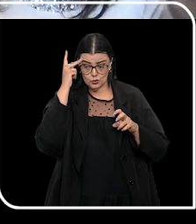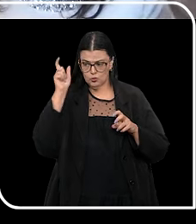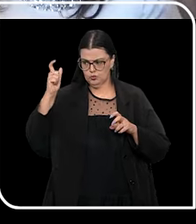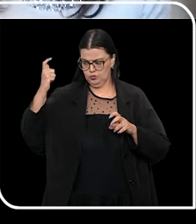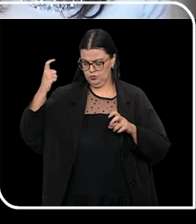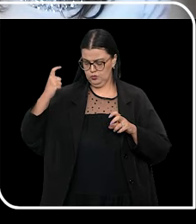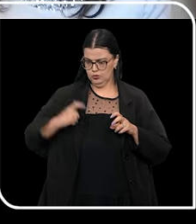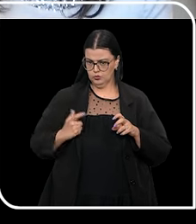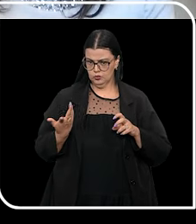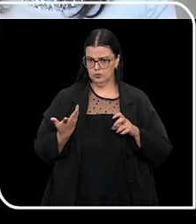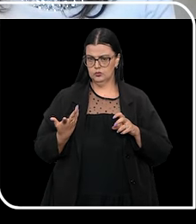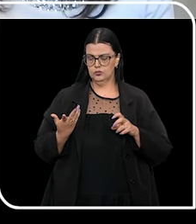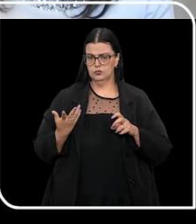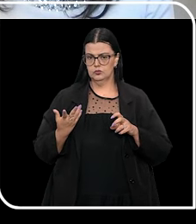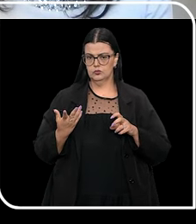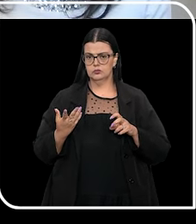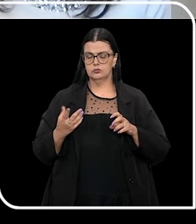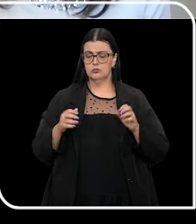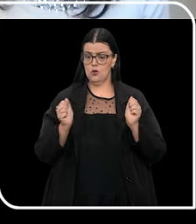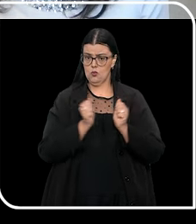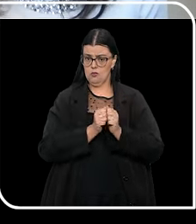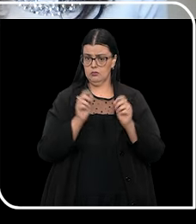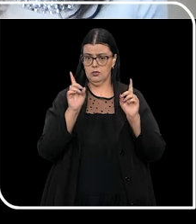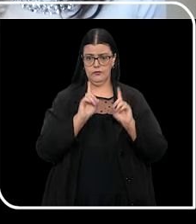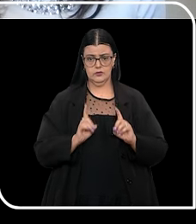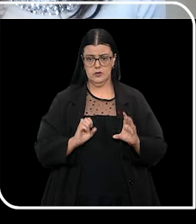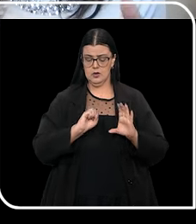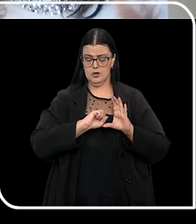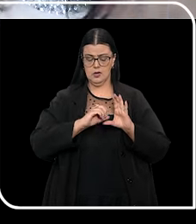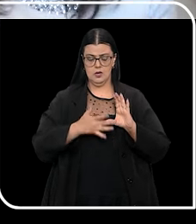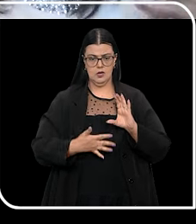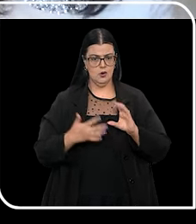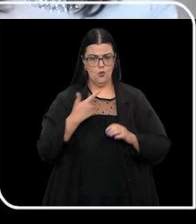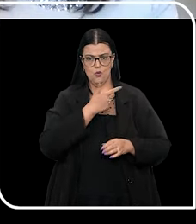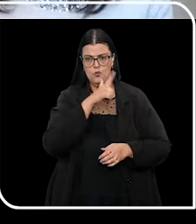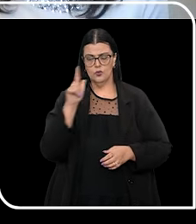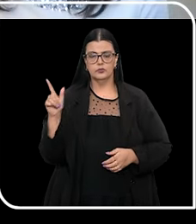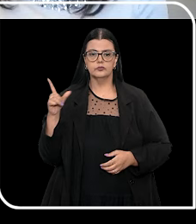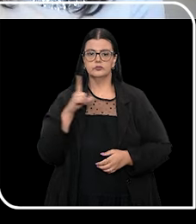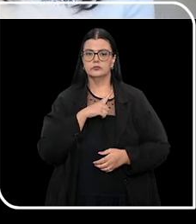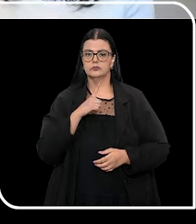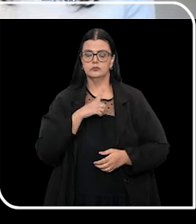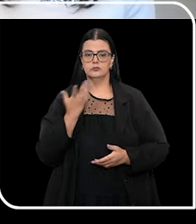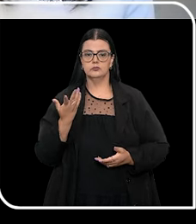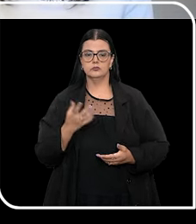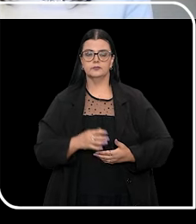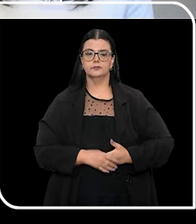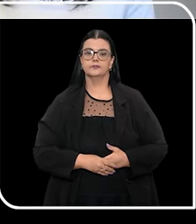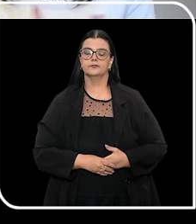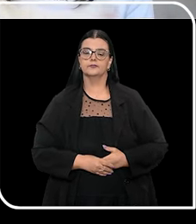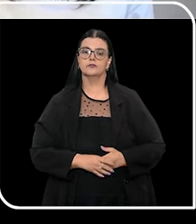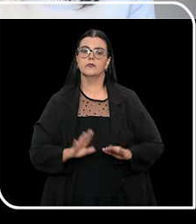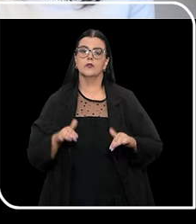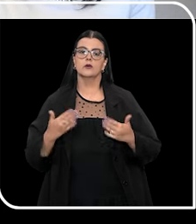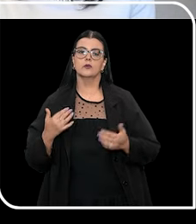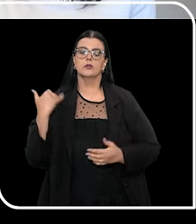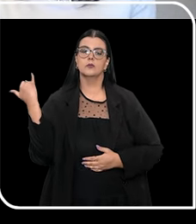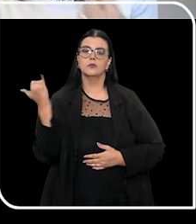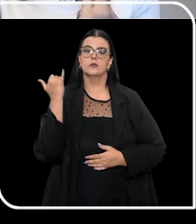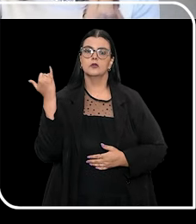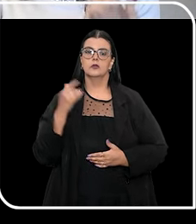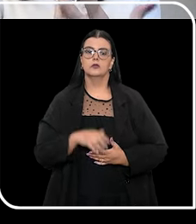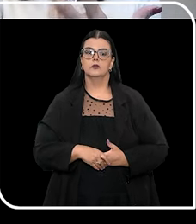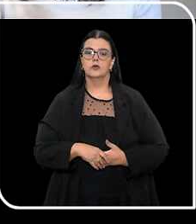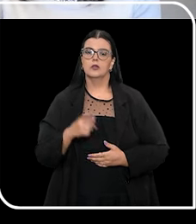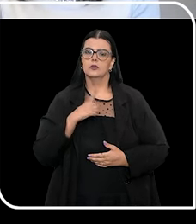porque eu sou um agente um sujeito antes com deficiência que é uma característica como tantas outras que eu tenho né então é importante a